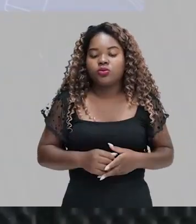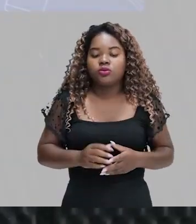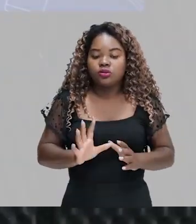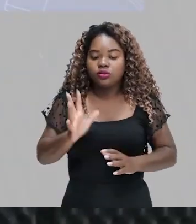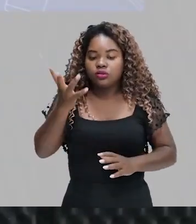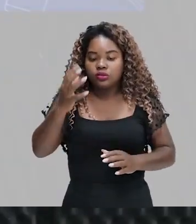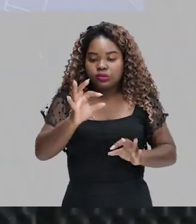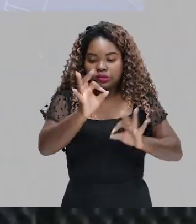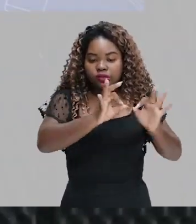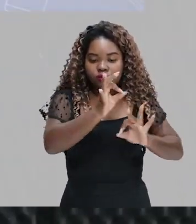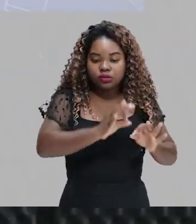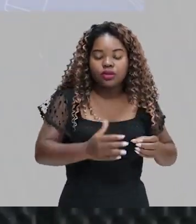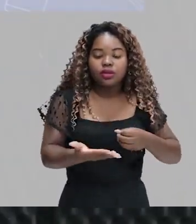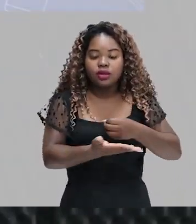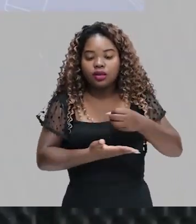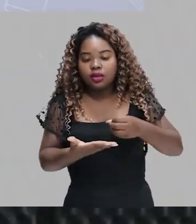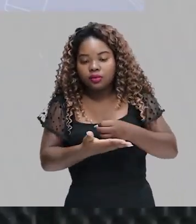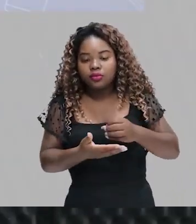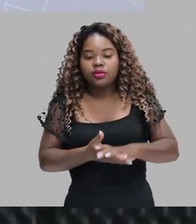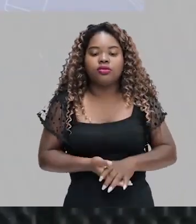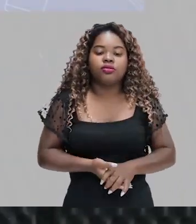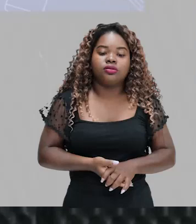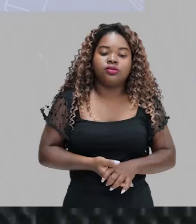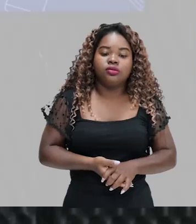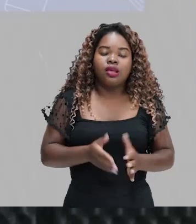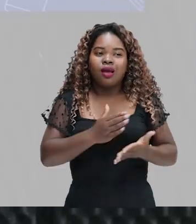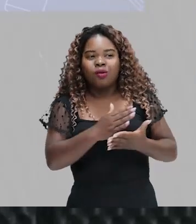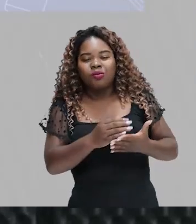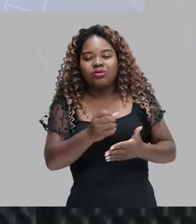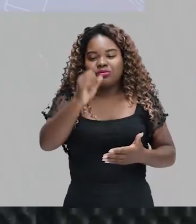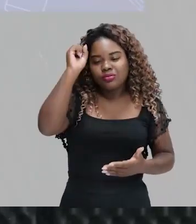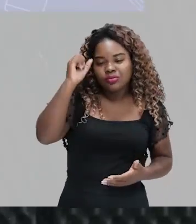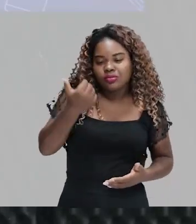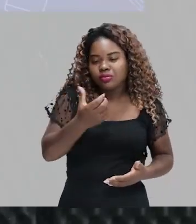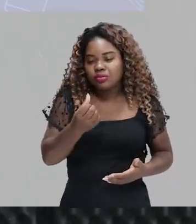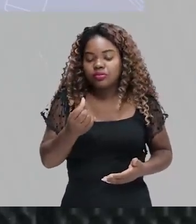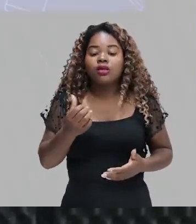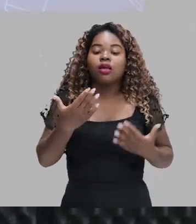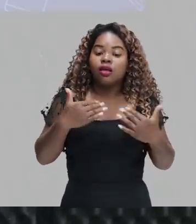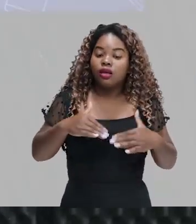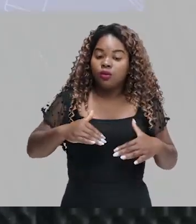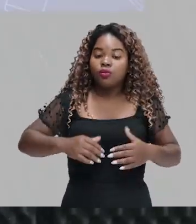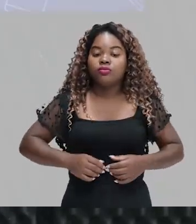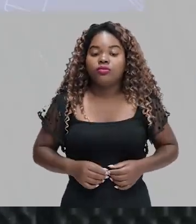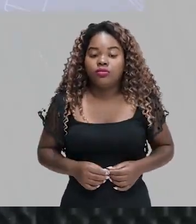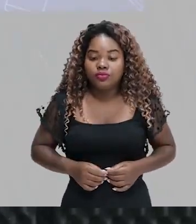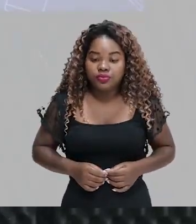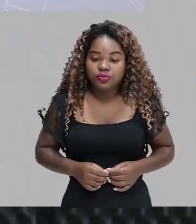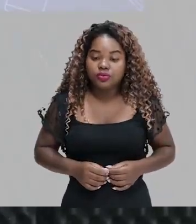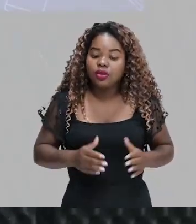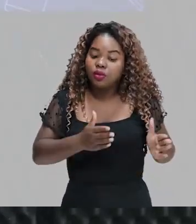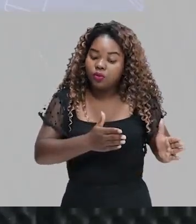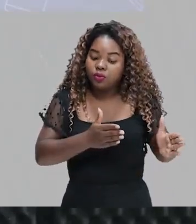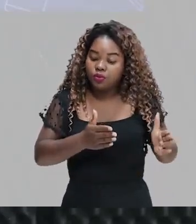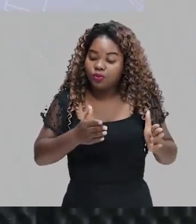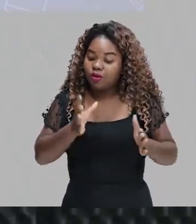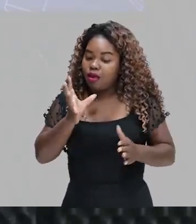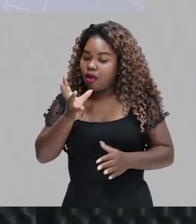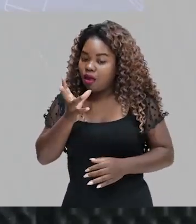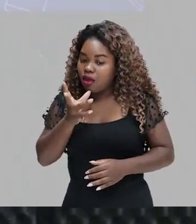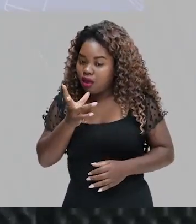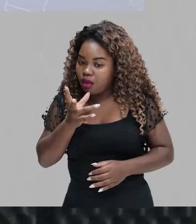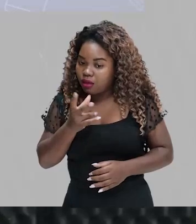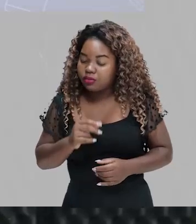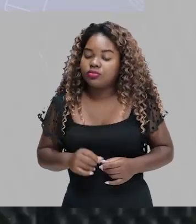é a base de... o Renascimento começou no século XVI, não é assim. Opa, passamos do século XVI, não. É um processo lento e gradativo